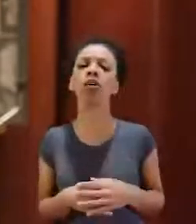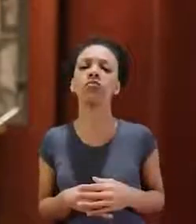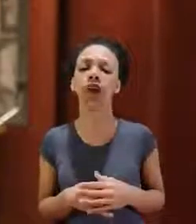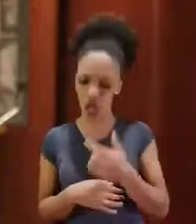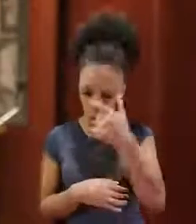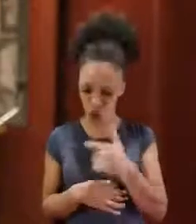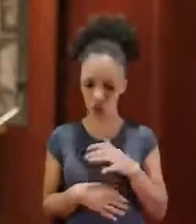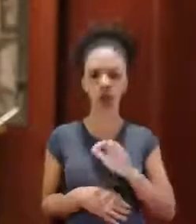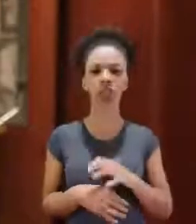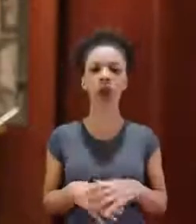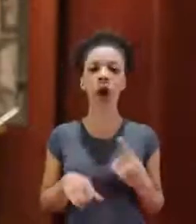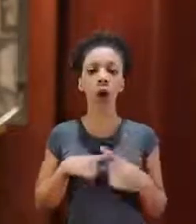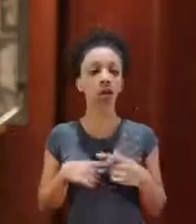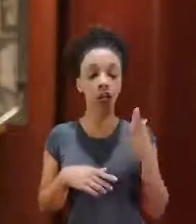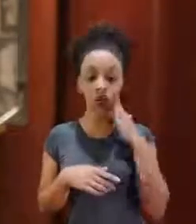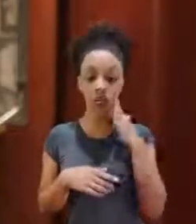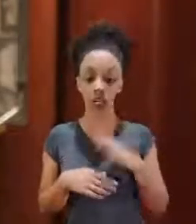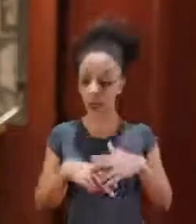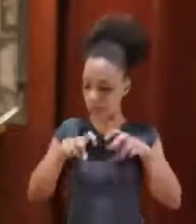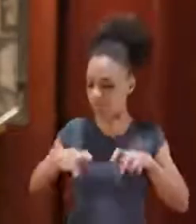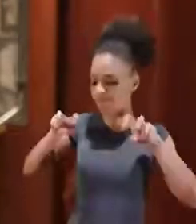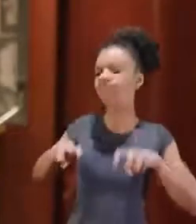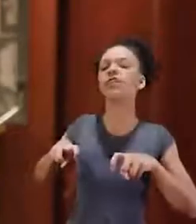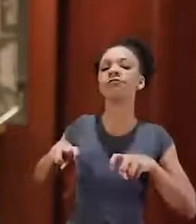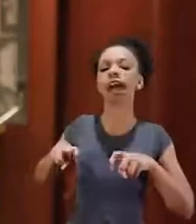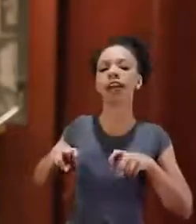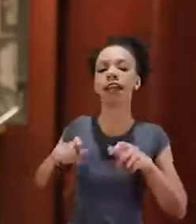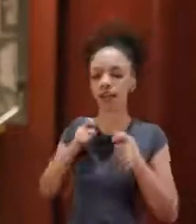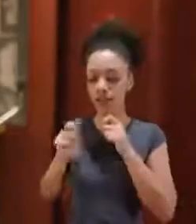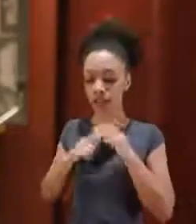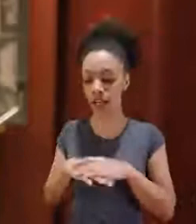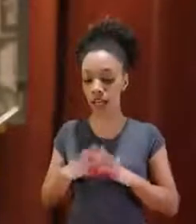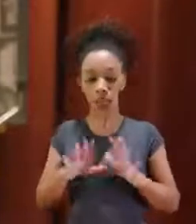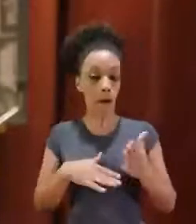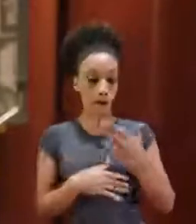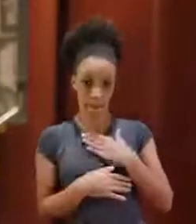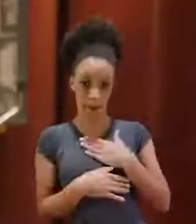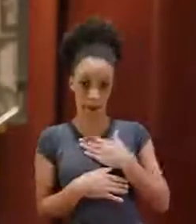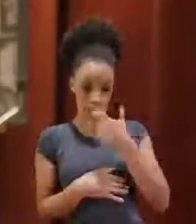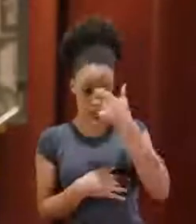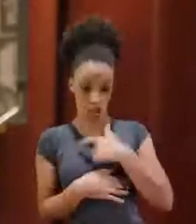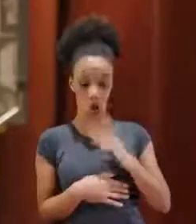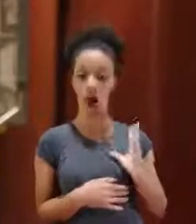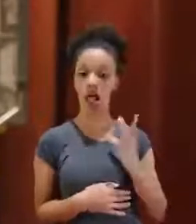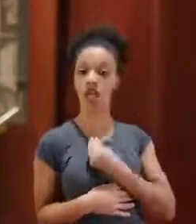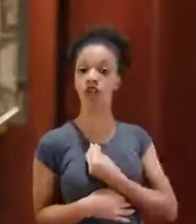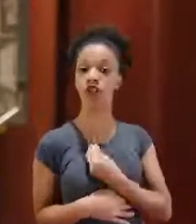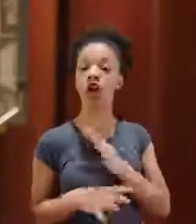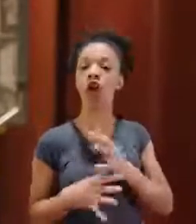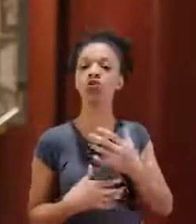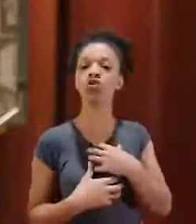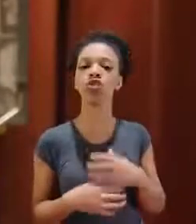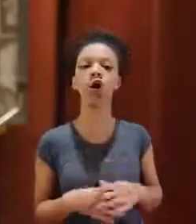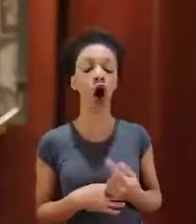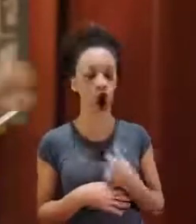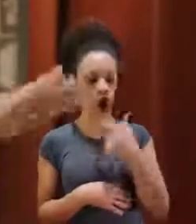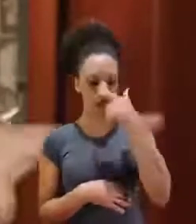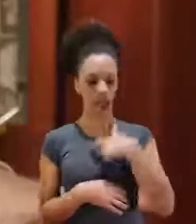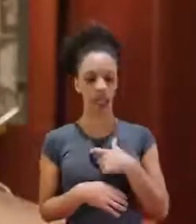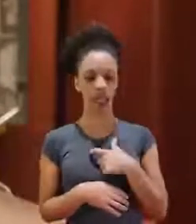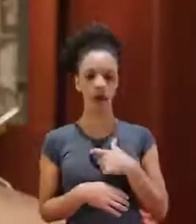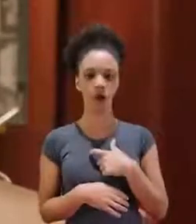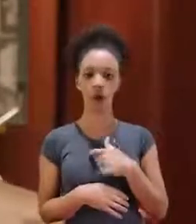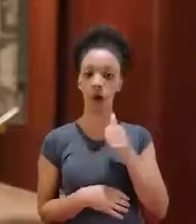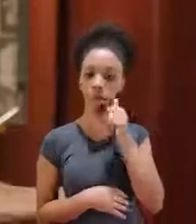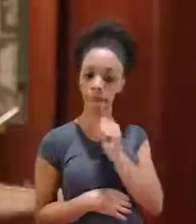travesti porque eu sei tudo que eu passei para tá aqui sentada na sua frente então para mim dizer sou travesti é uma forma de hoje para você